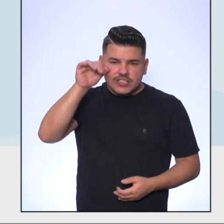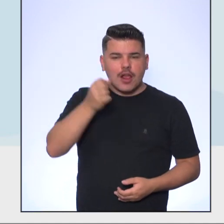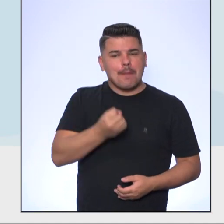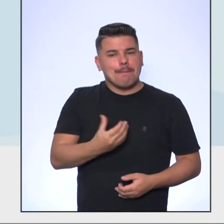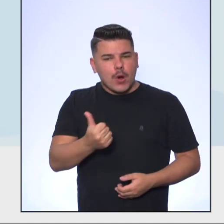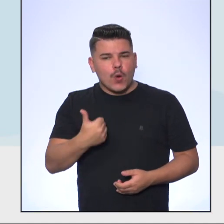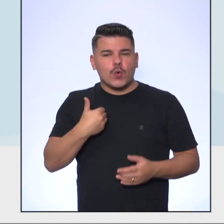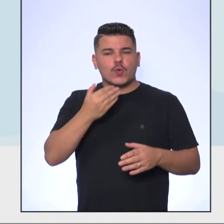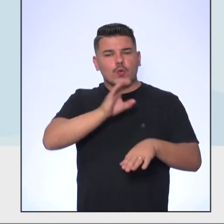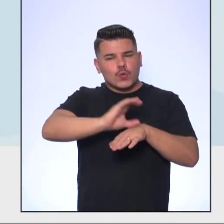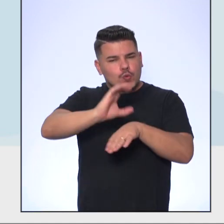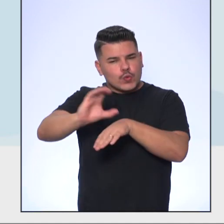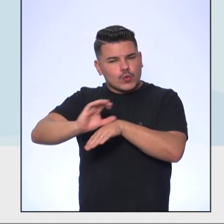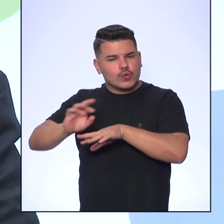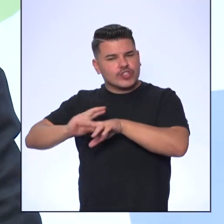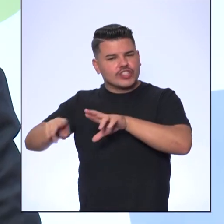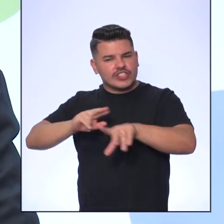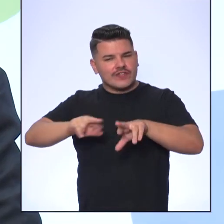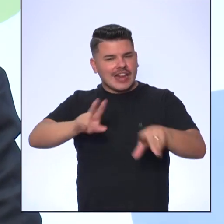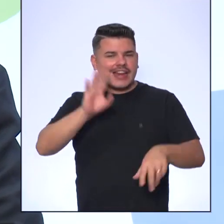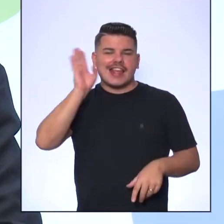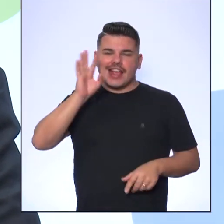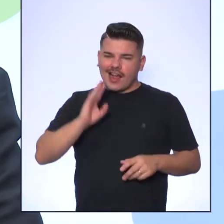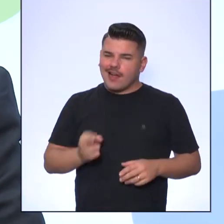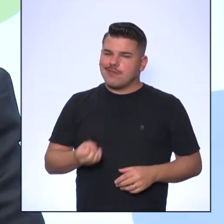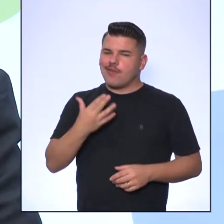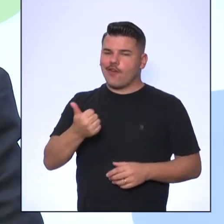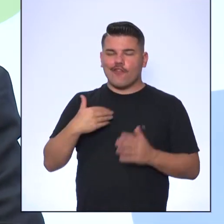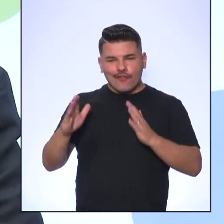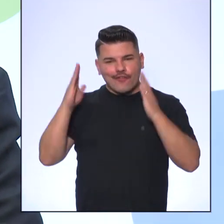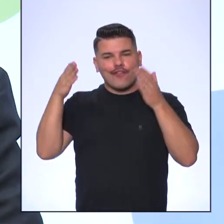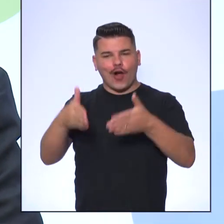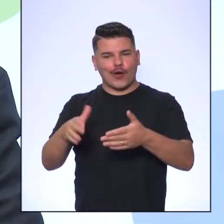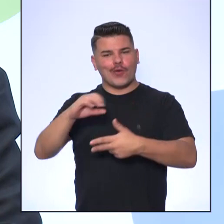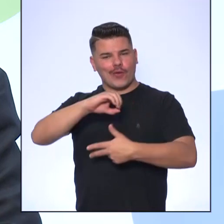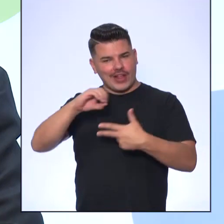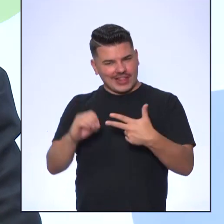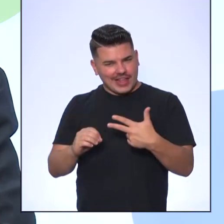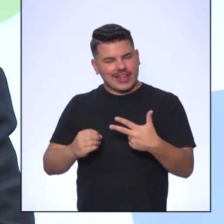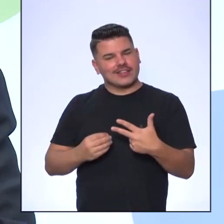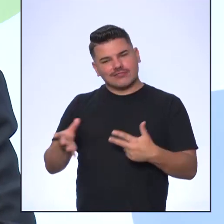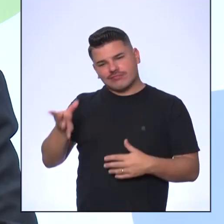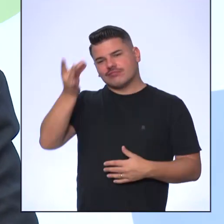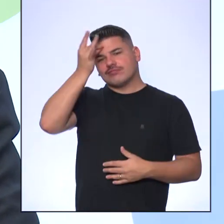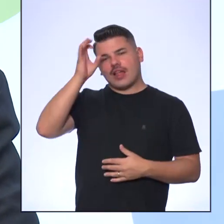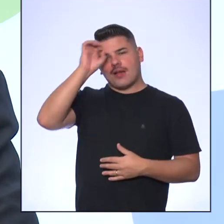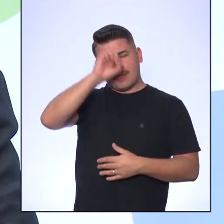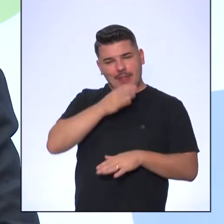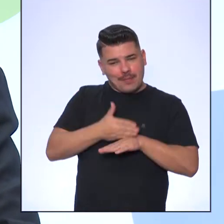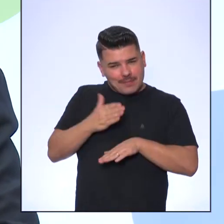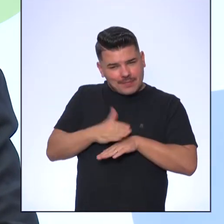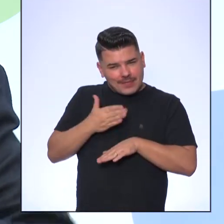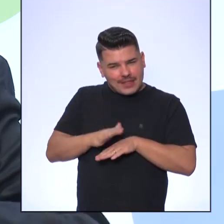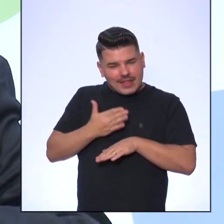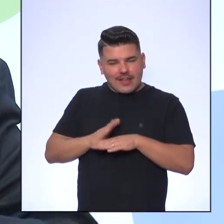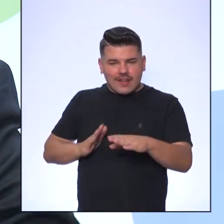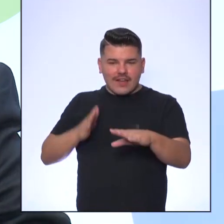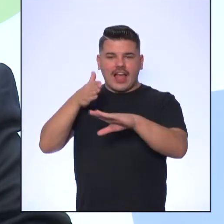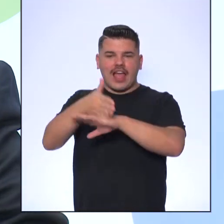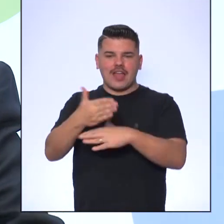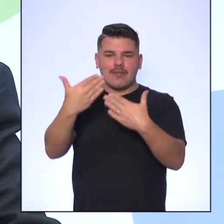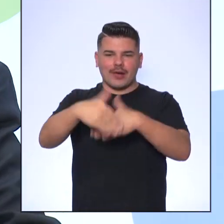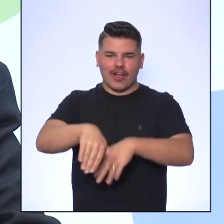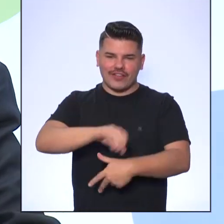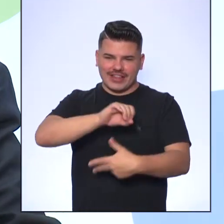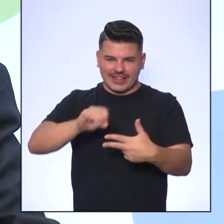aulas diferentes, aulas justamente focando em conteúdos e numa preparação, né,